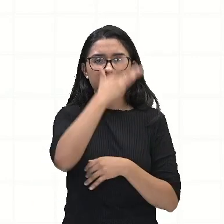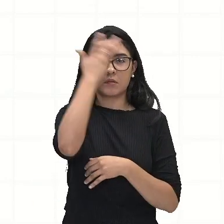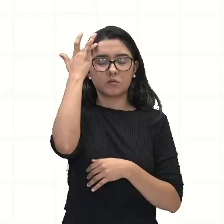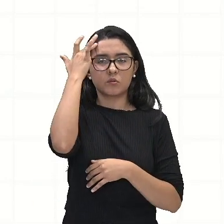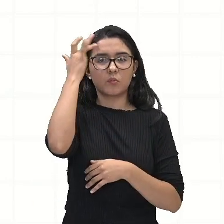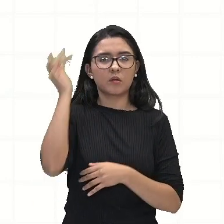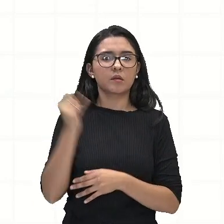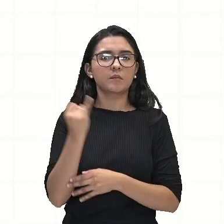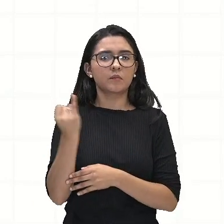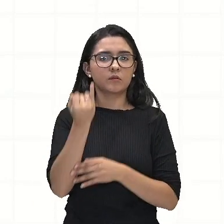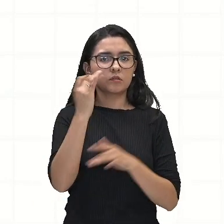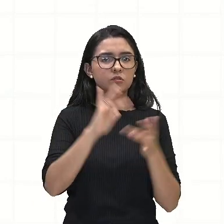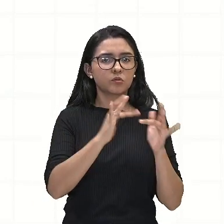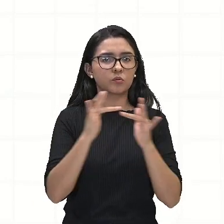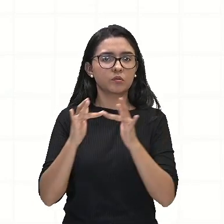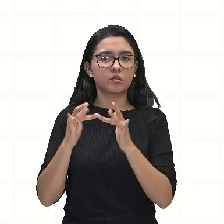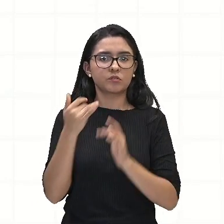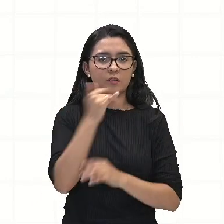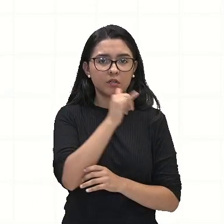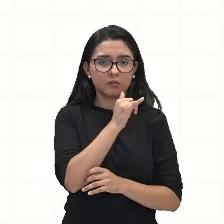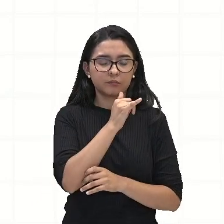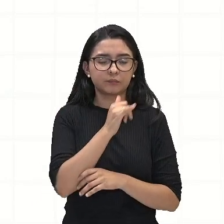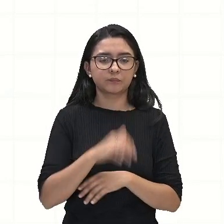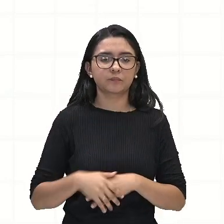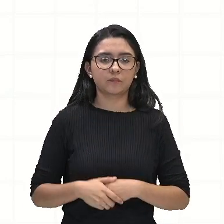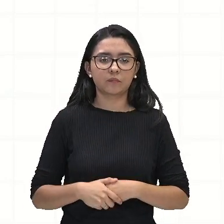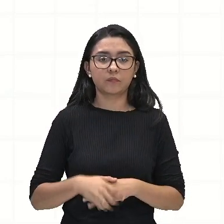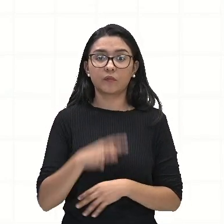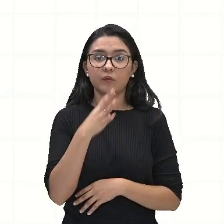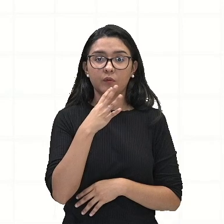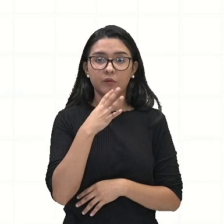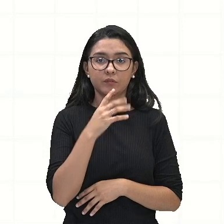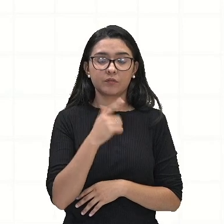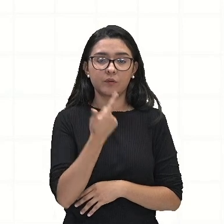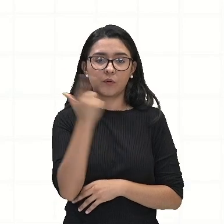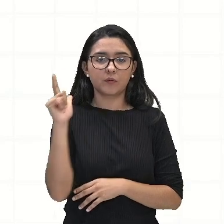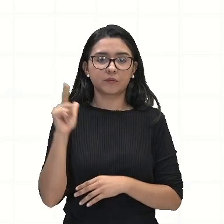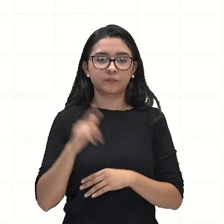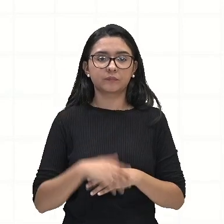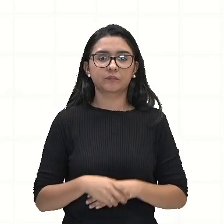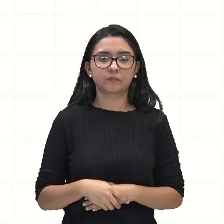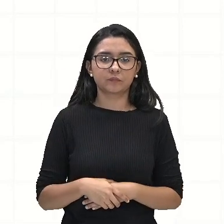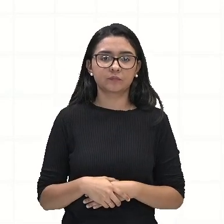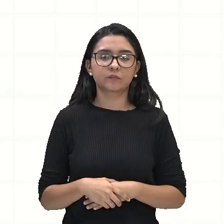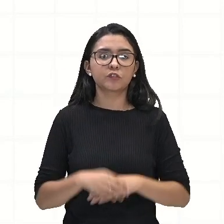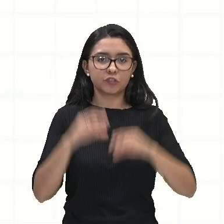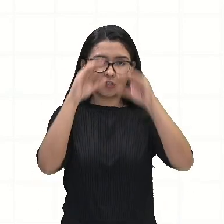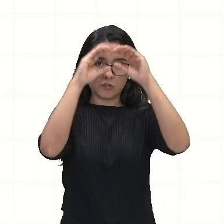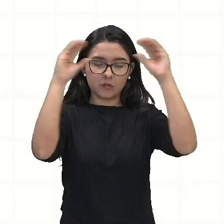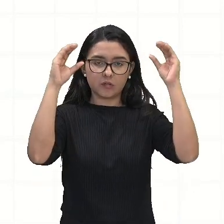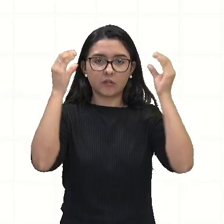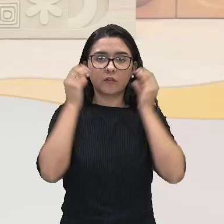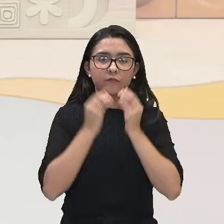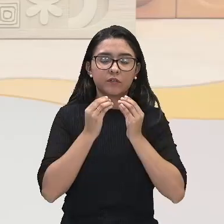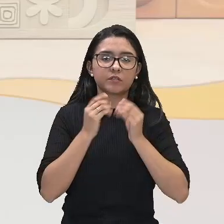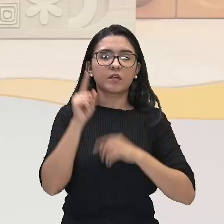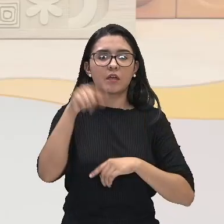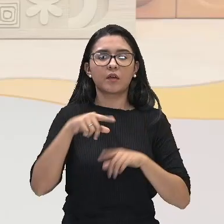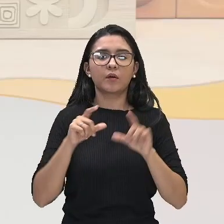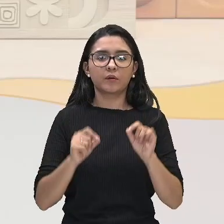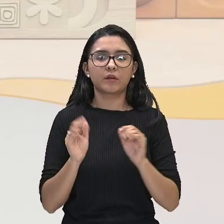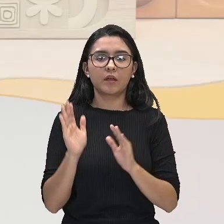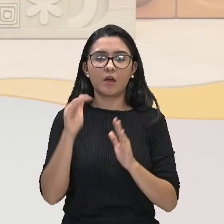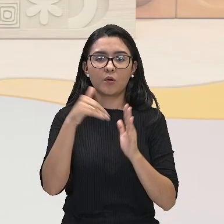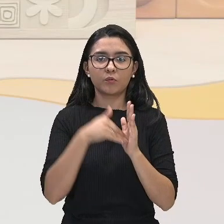importante dentro do contexto italiano. Vamos conhecer uma outra obra importante de Leonardo da Vinci, que é justamente A